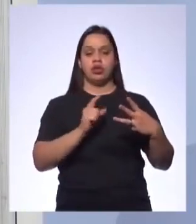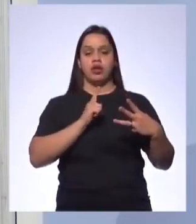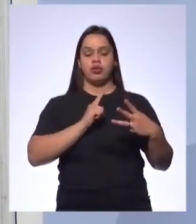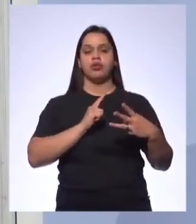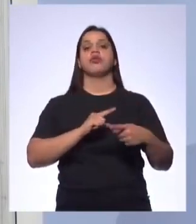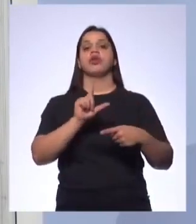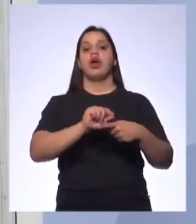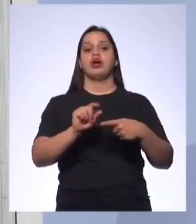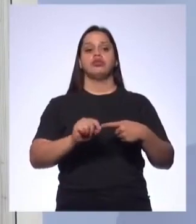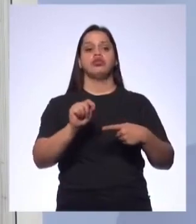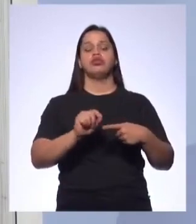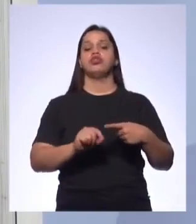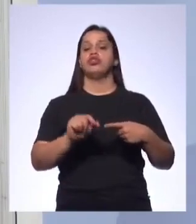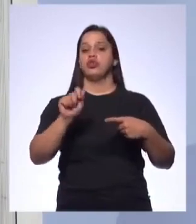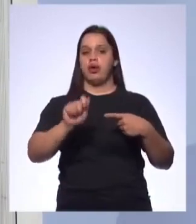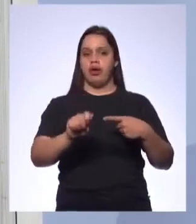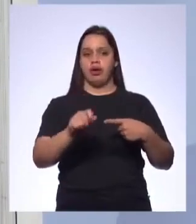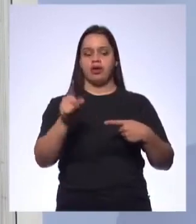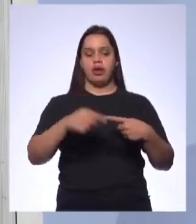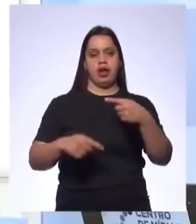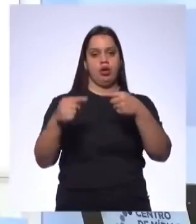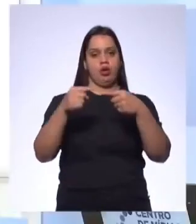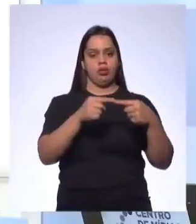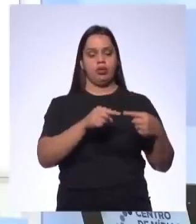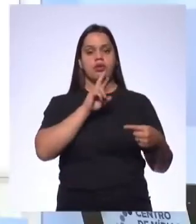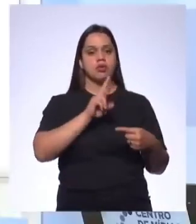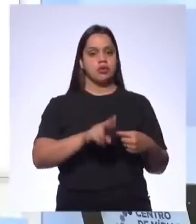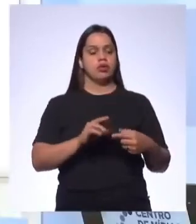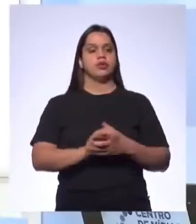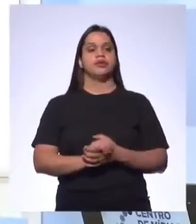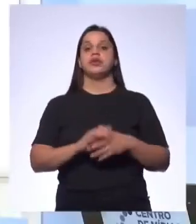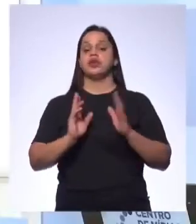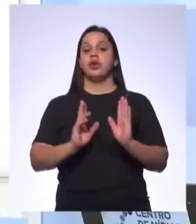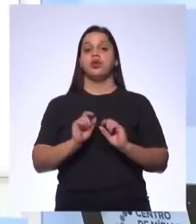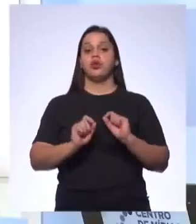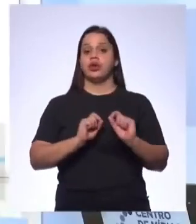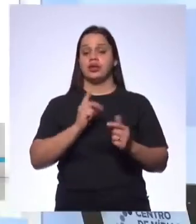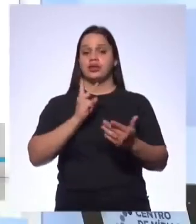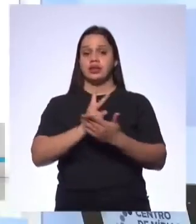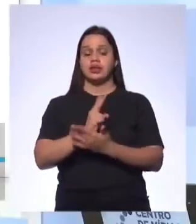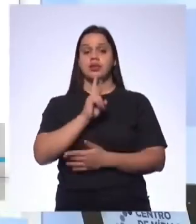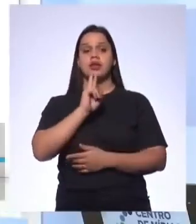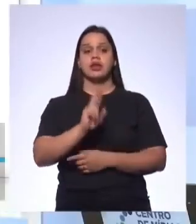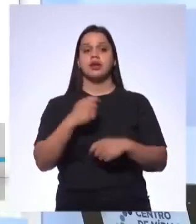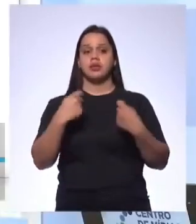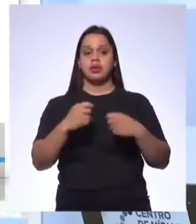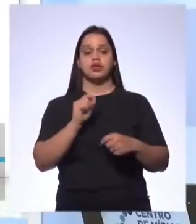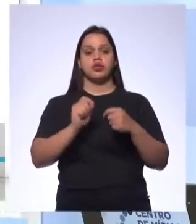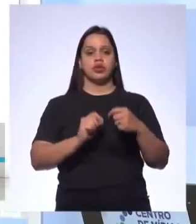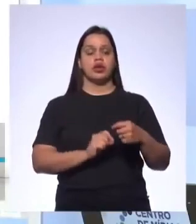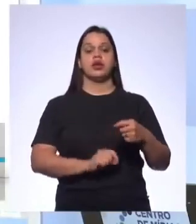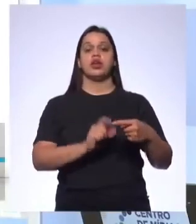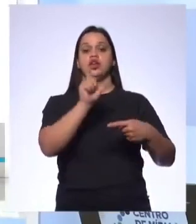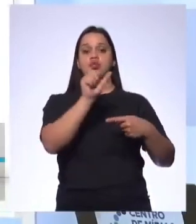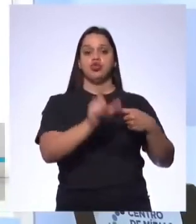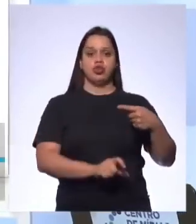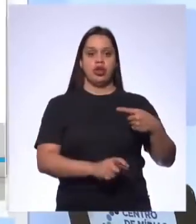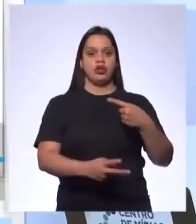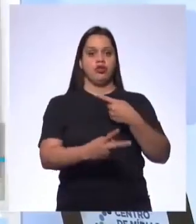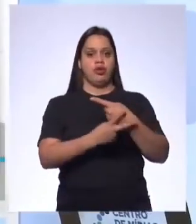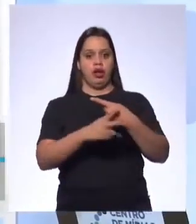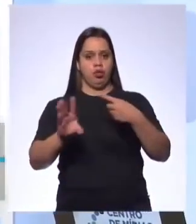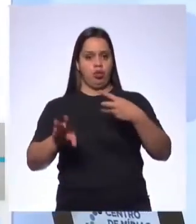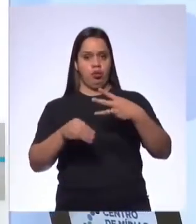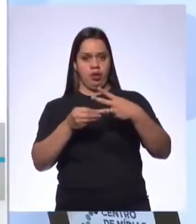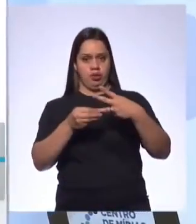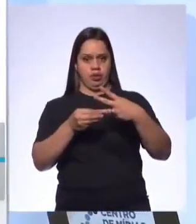a, né? Que era de acordo com a resposta que estava ali. Então, sempre a resposta tem que ser sujeito, o verbo e o complemento